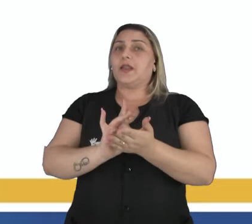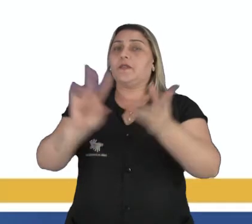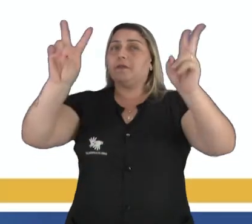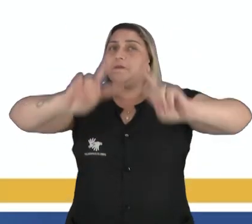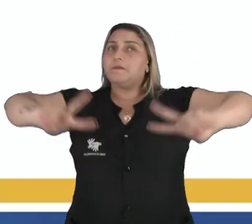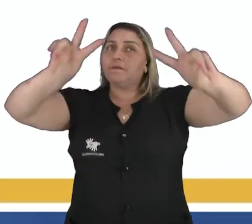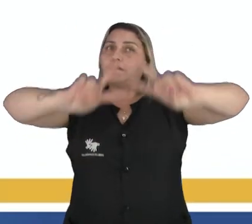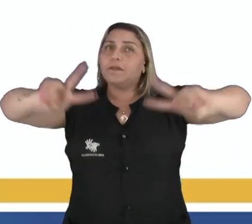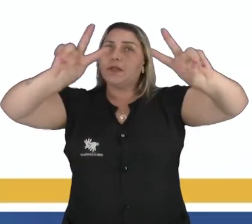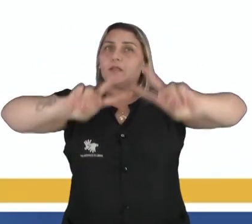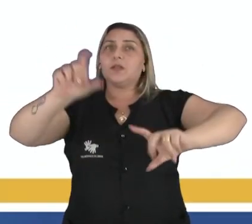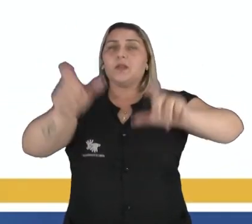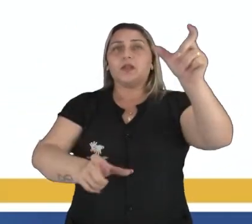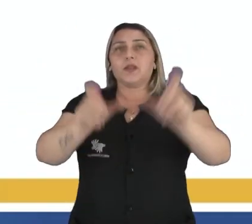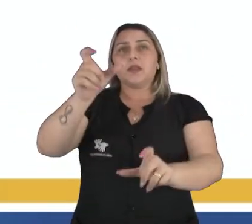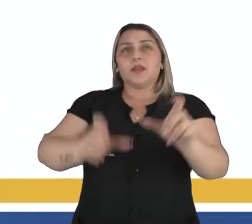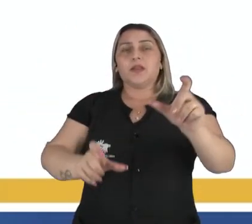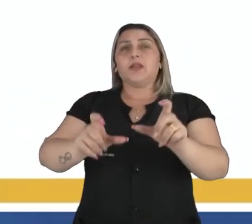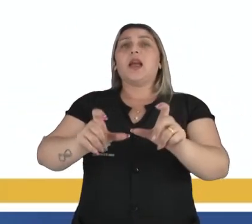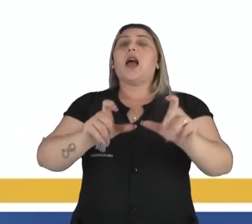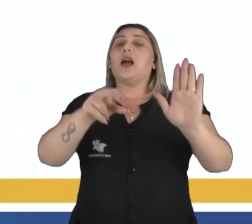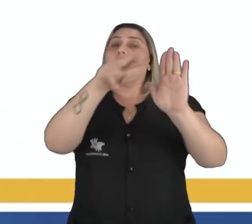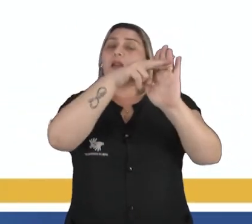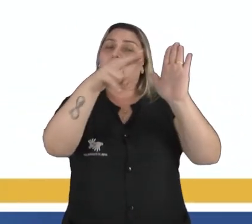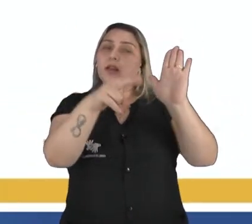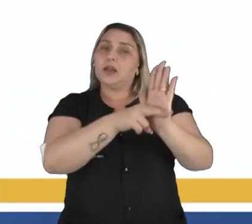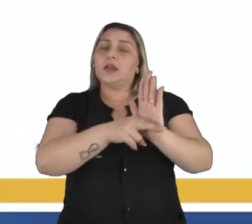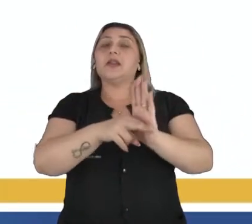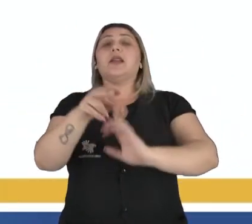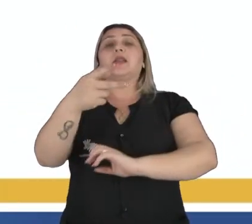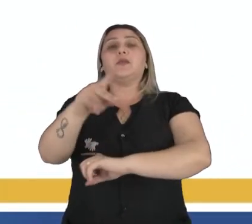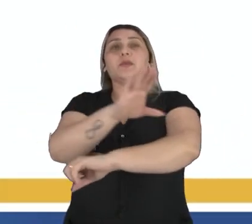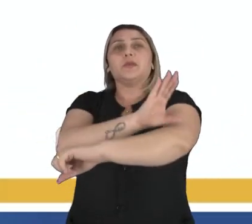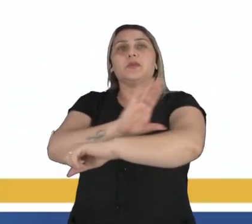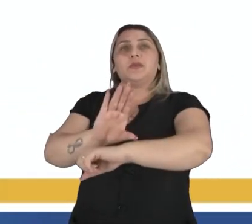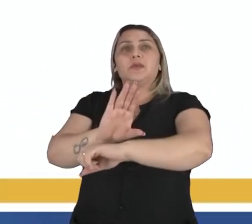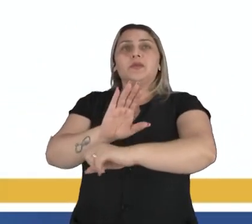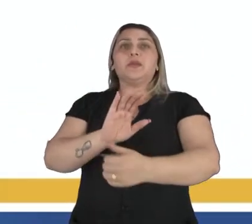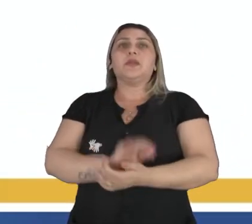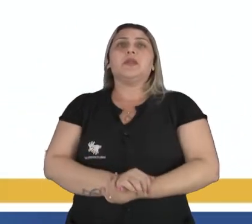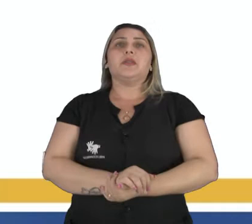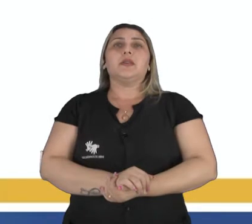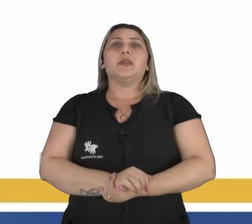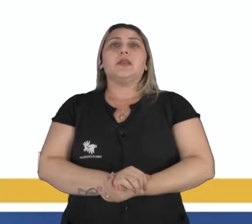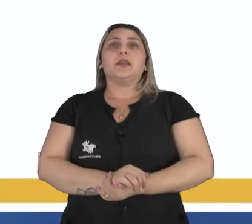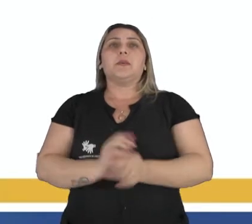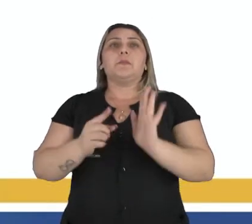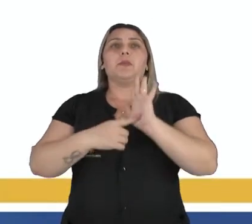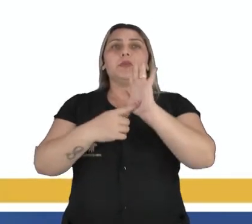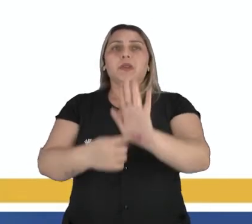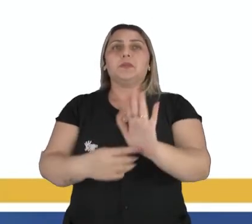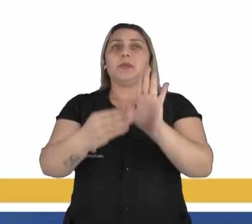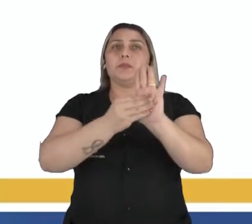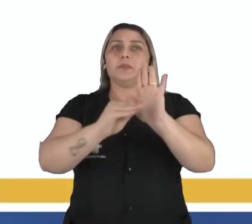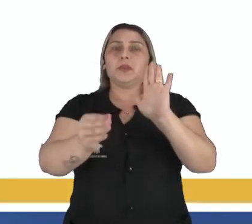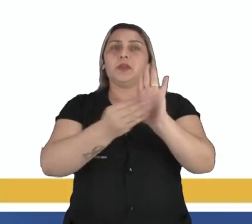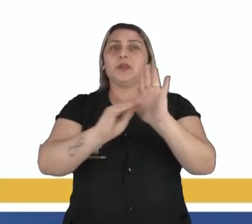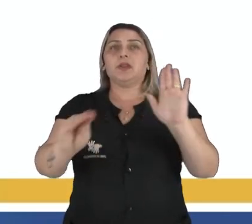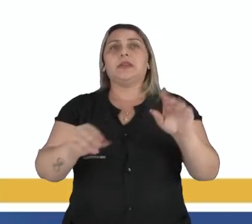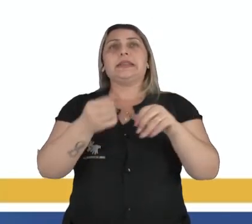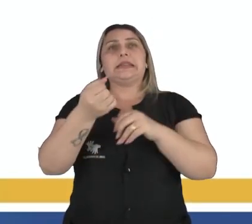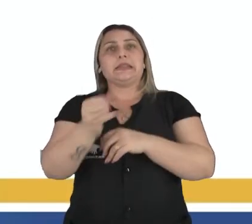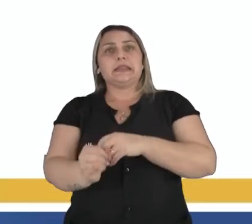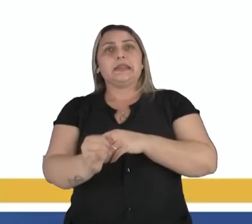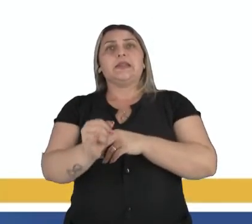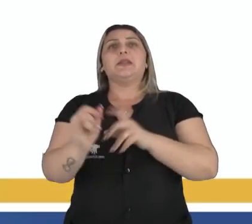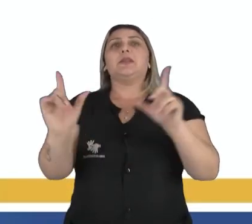pressionada corresponder ao padrão de beleza da sua cultura que é exaustivamente apontado pela